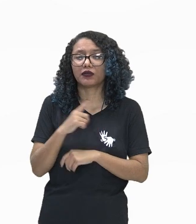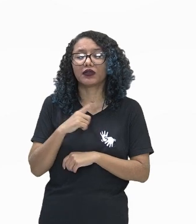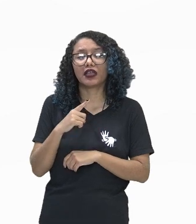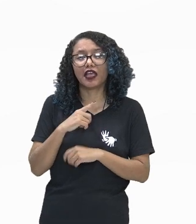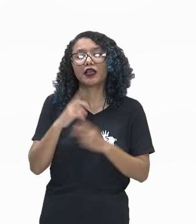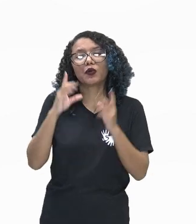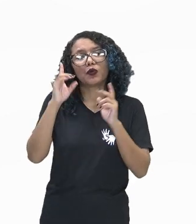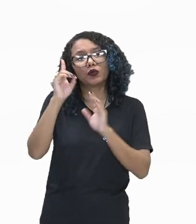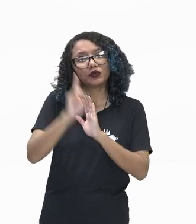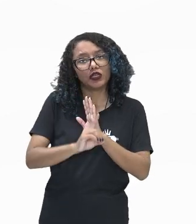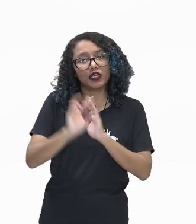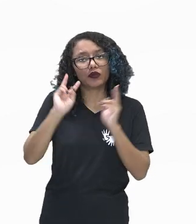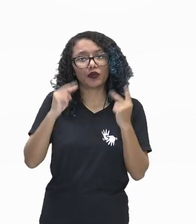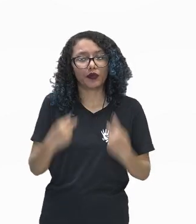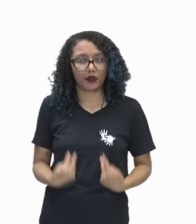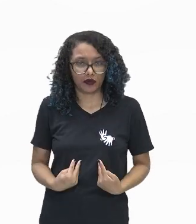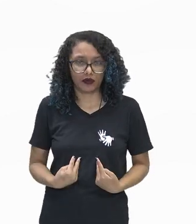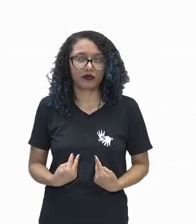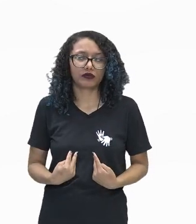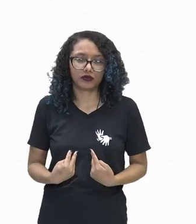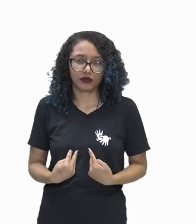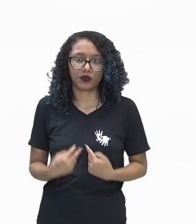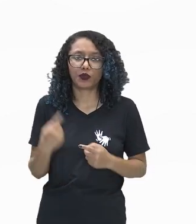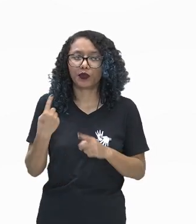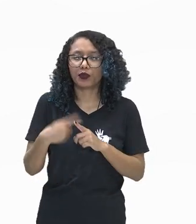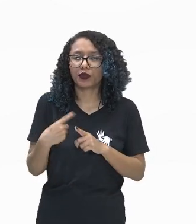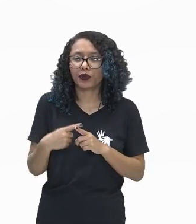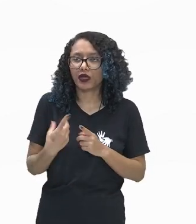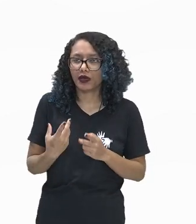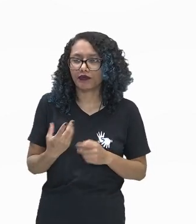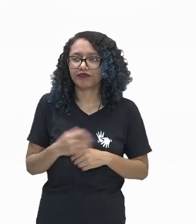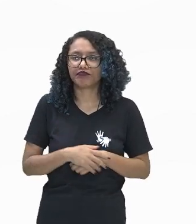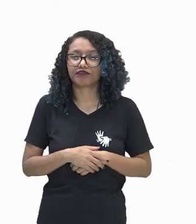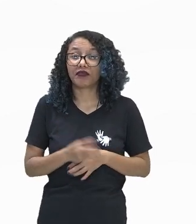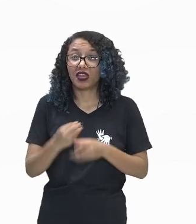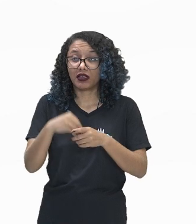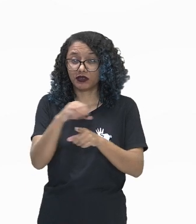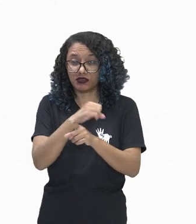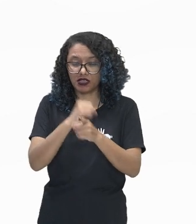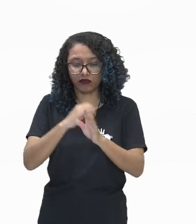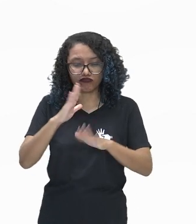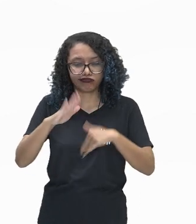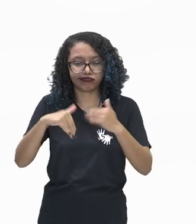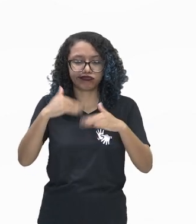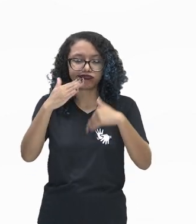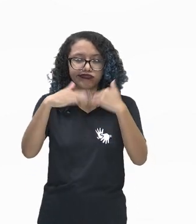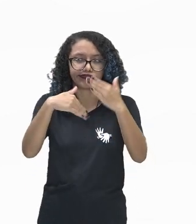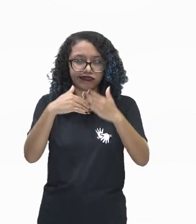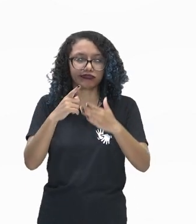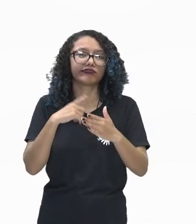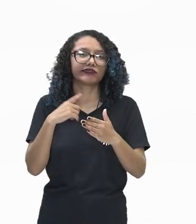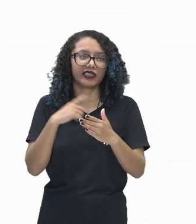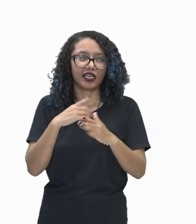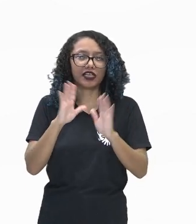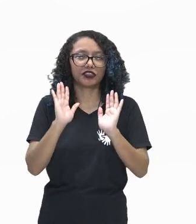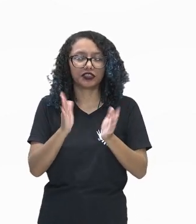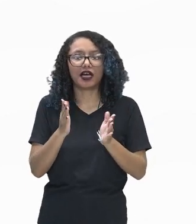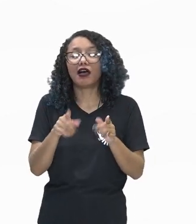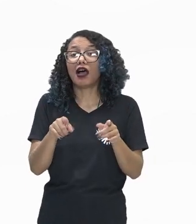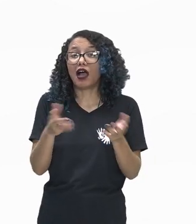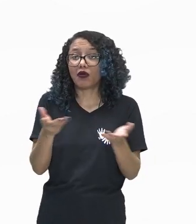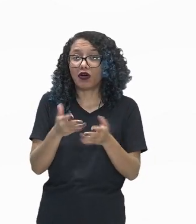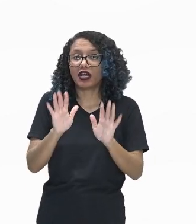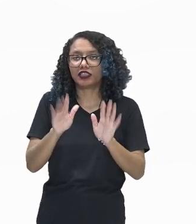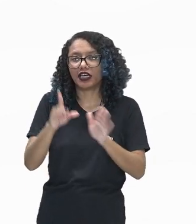é claro também que houve muito avanço dentro da sociedade. Hoje nós temos os direitos também dos animais, né,